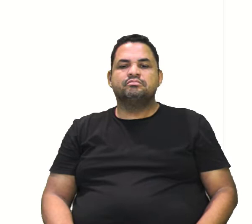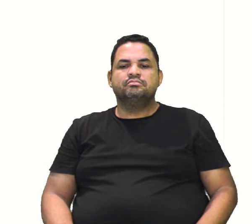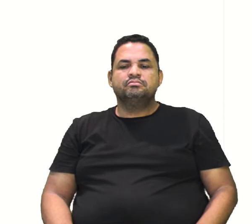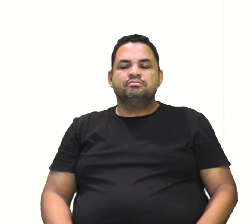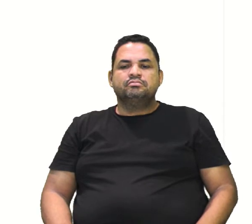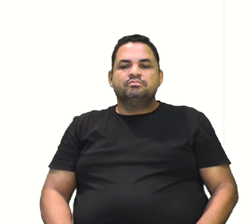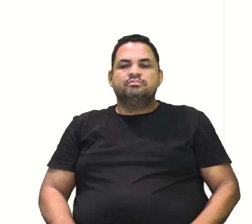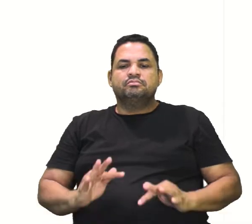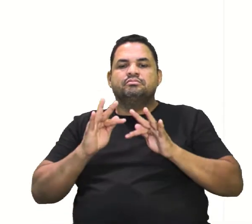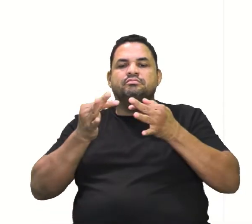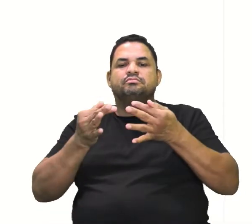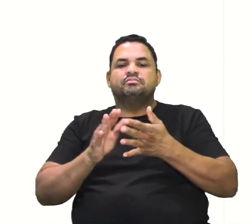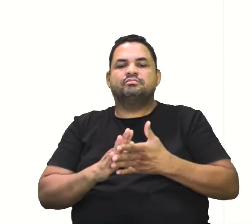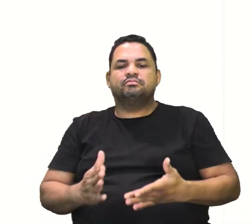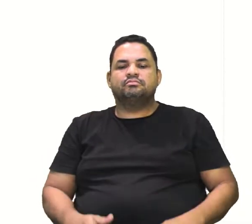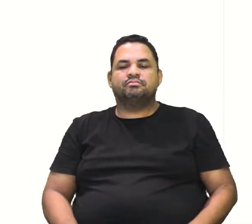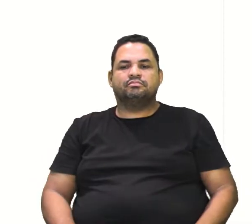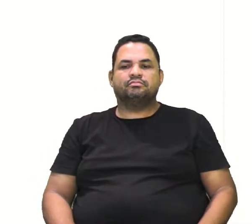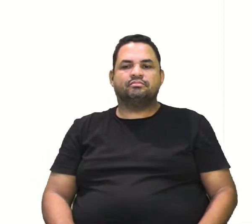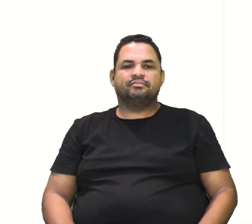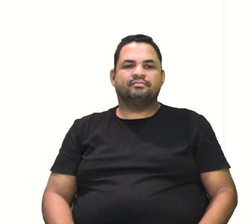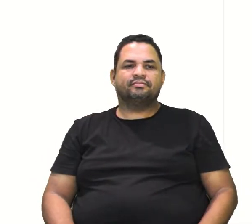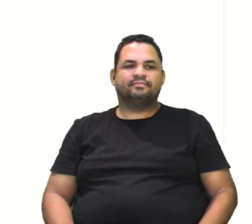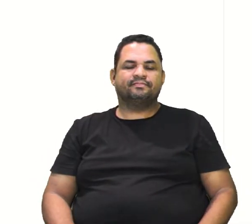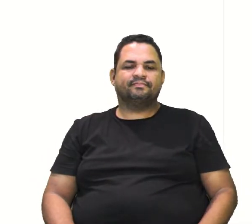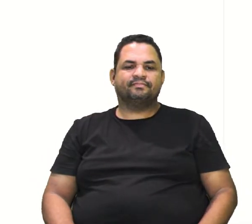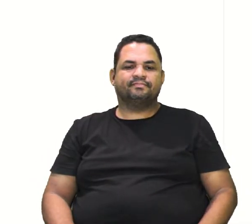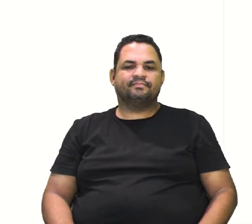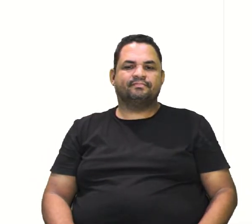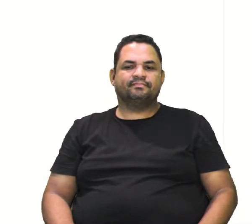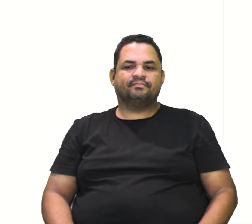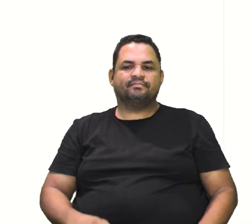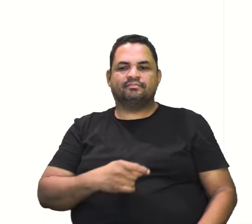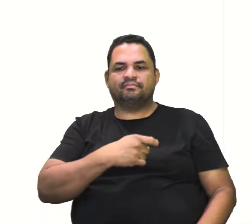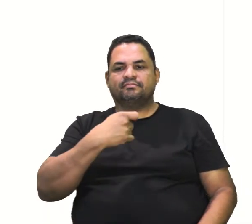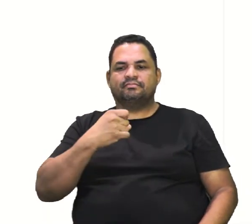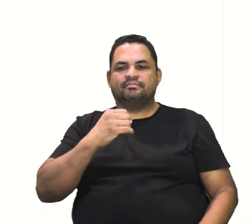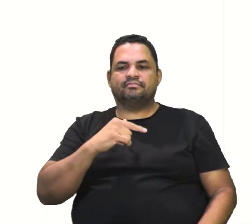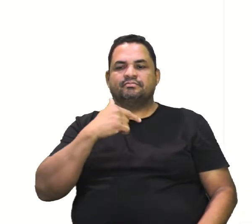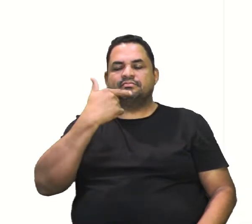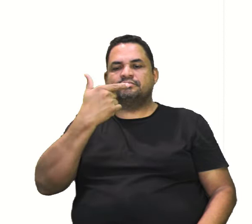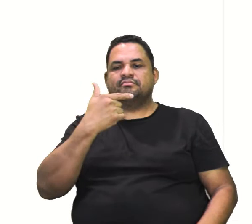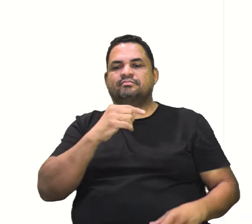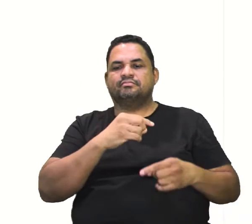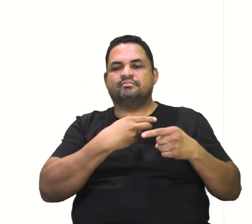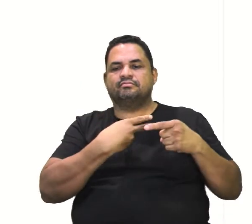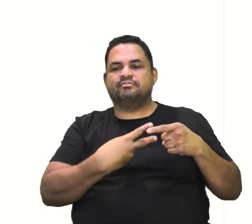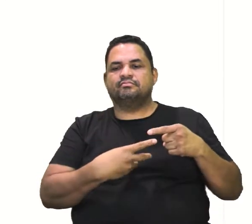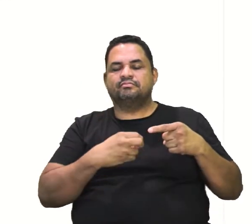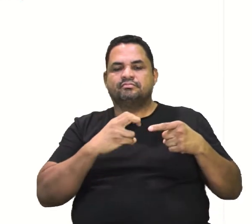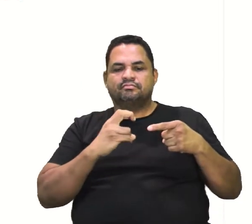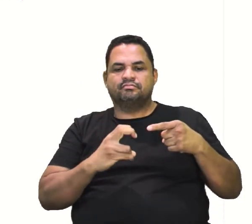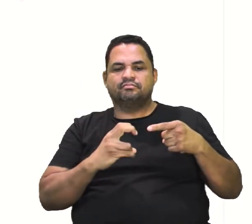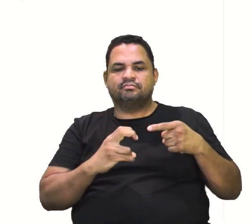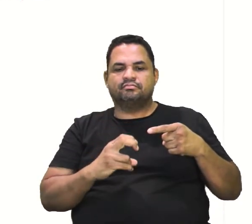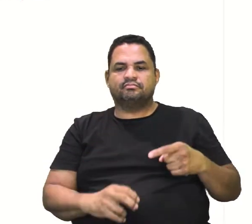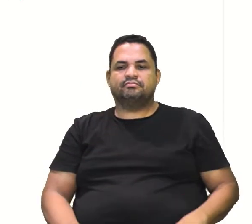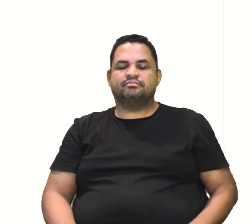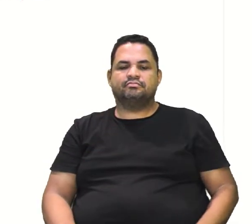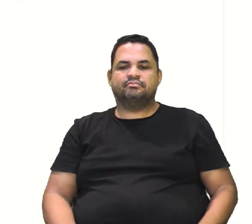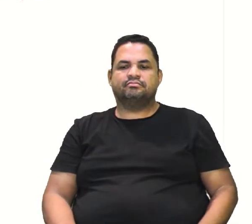então, tá? O finale, el gran finale. Vai lá. X ao quadrado sobre 25. 5 ao